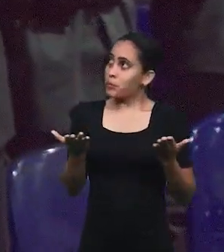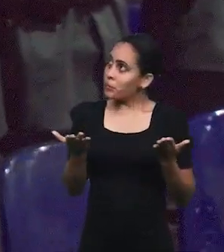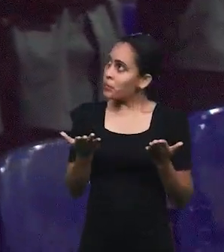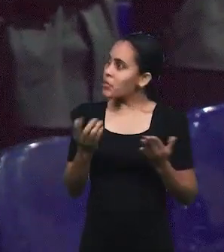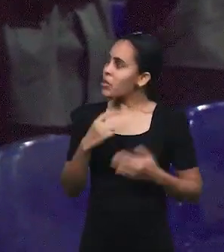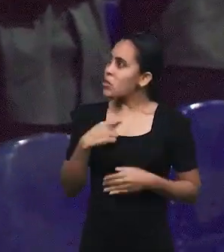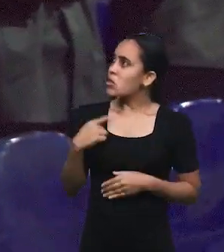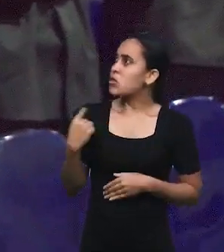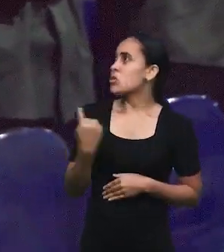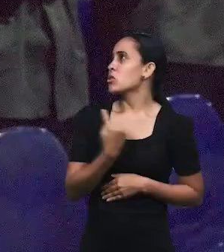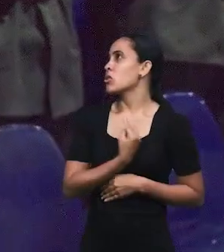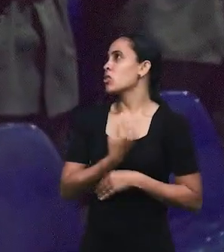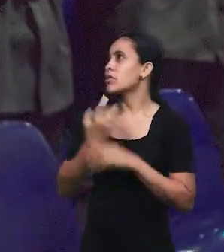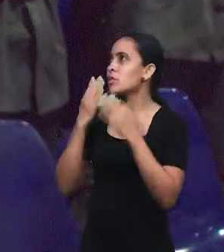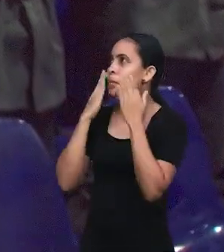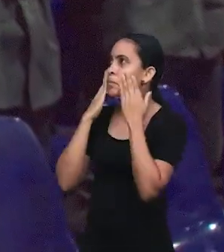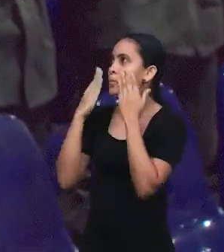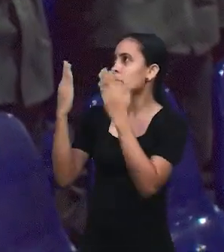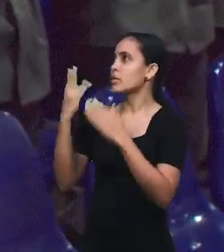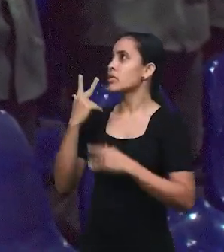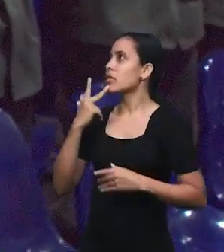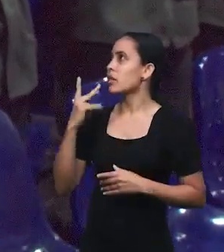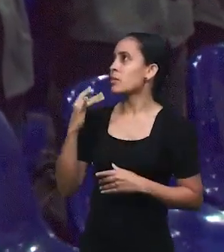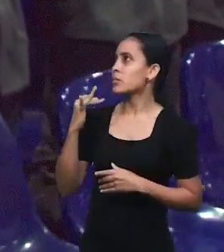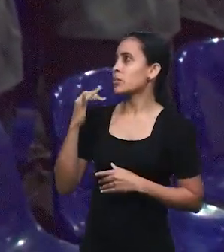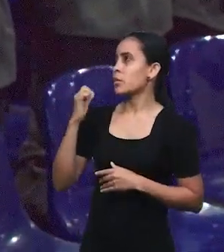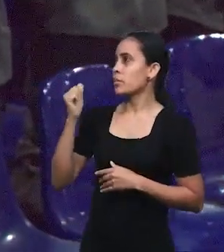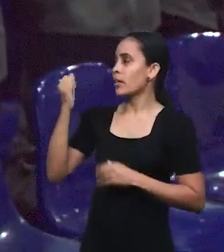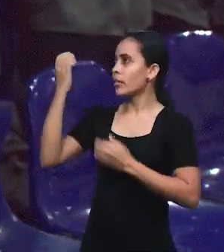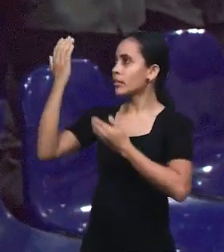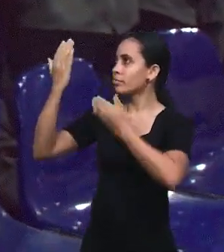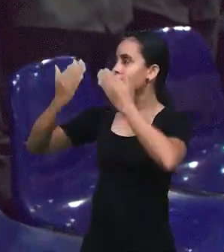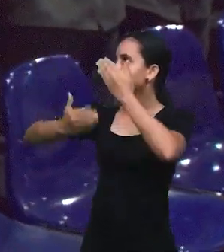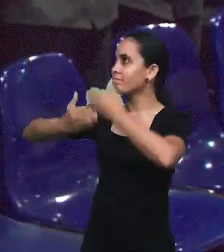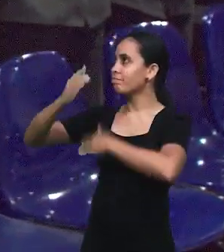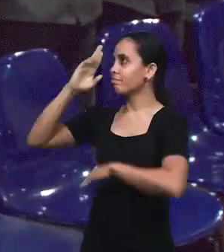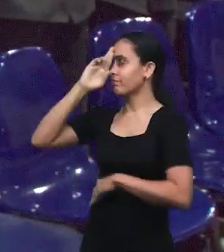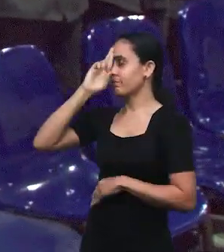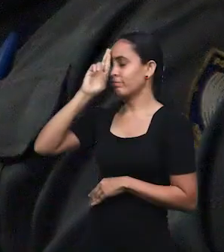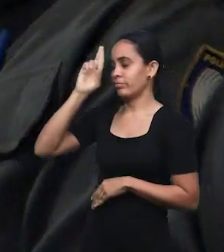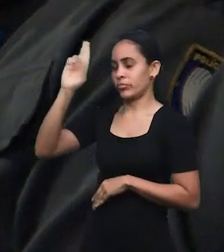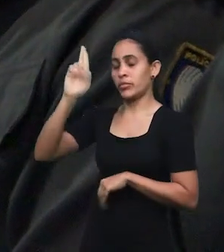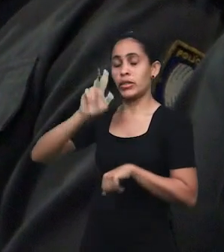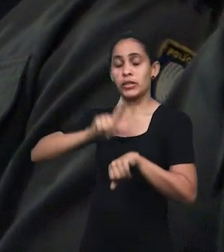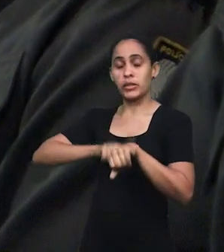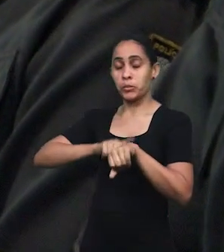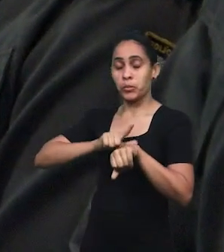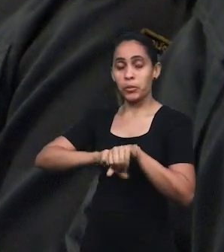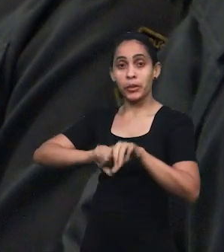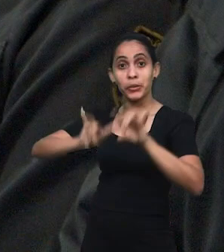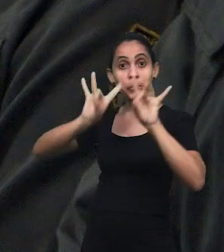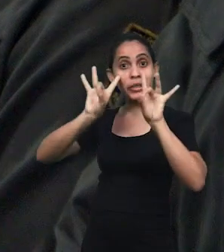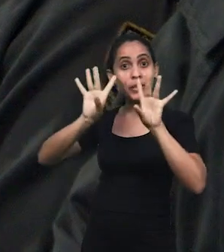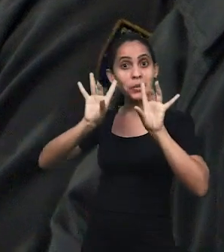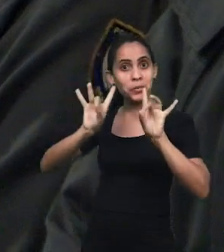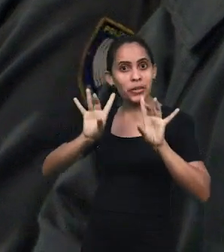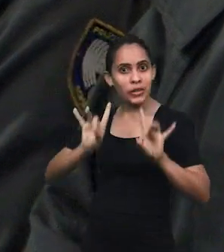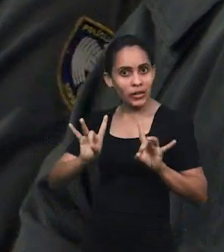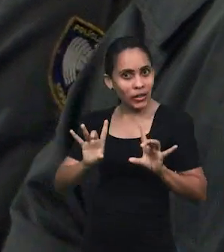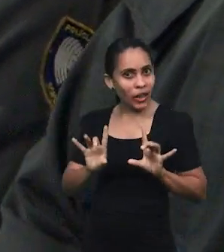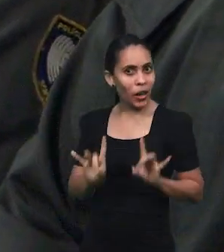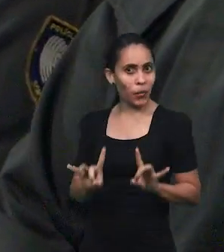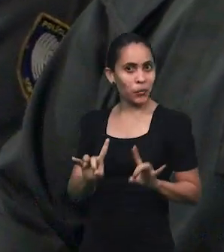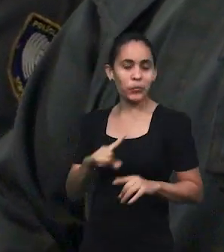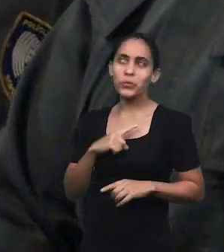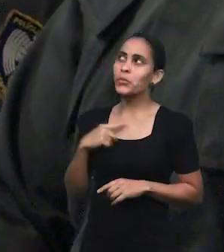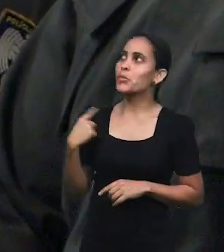Quando nos apresentamos, Pai, diante do Teu altar, nesse momento